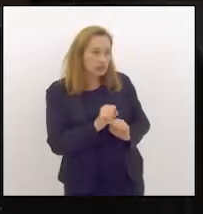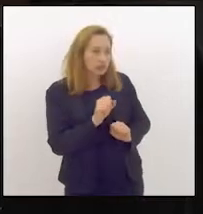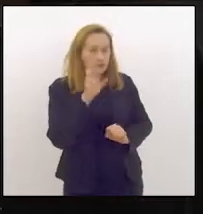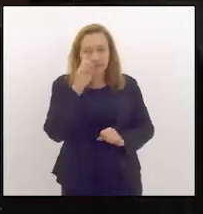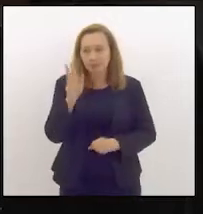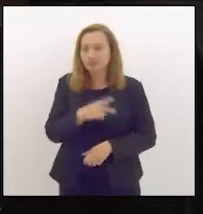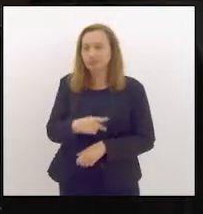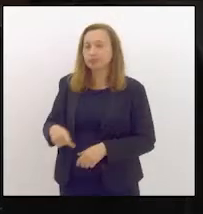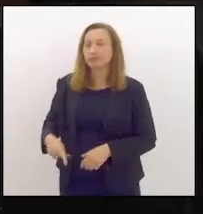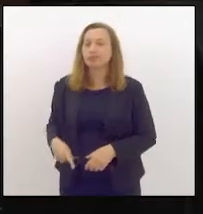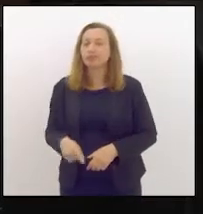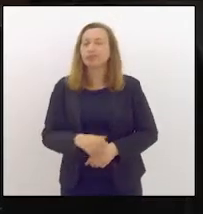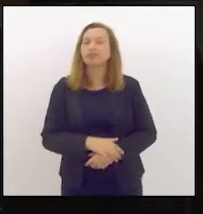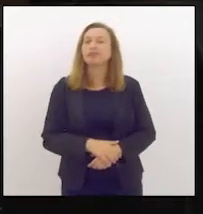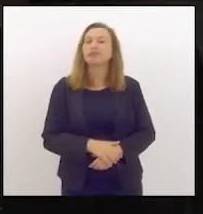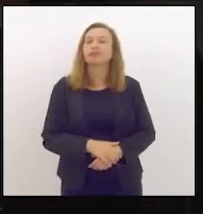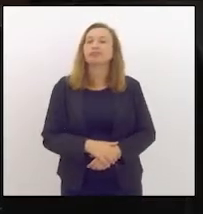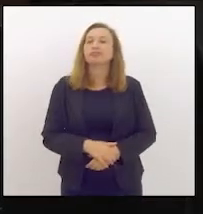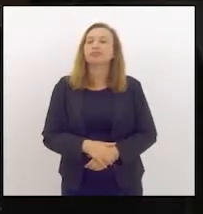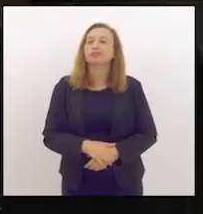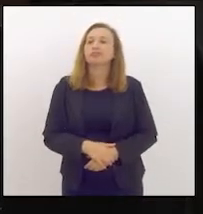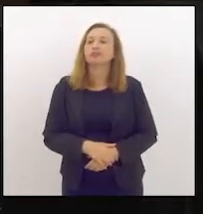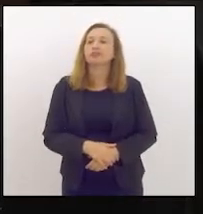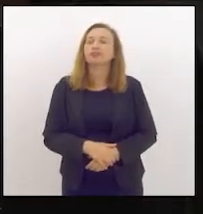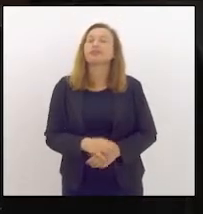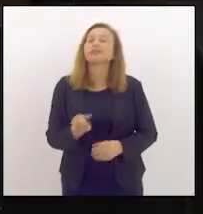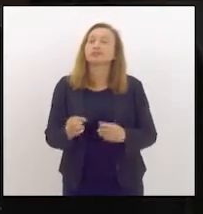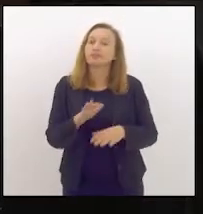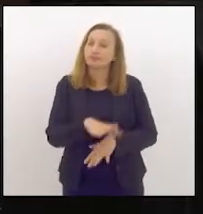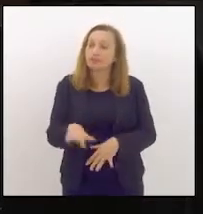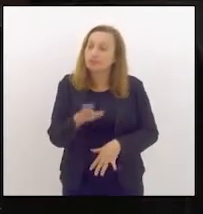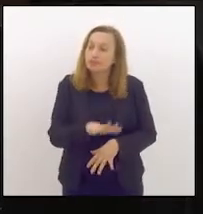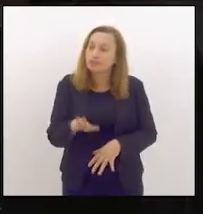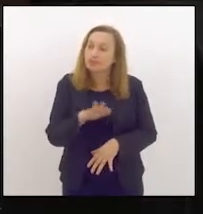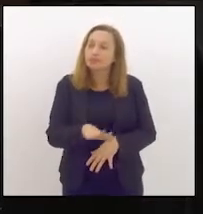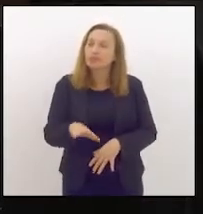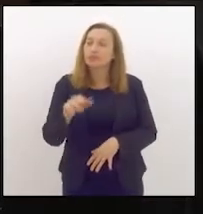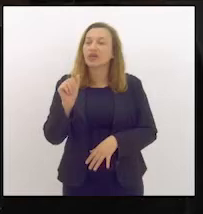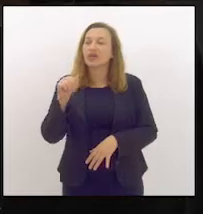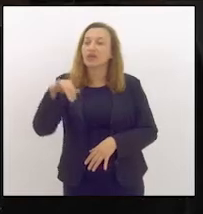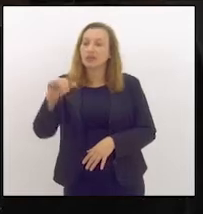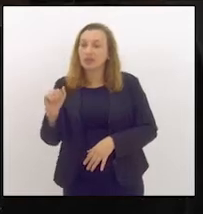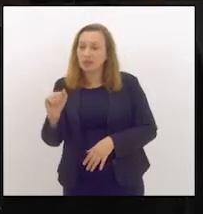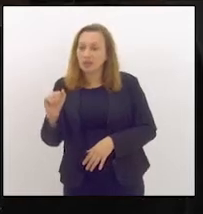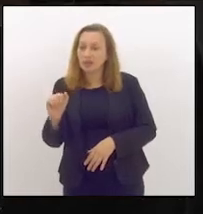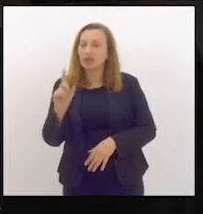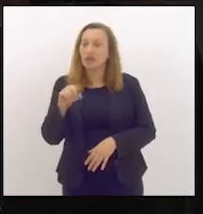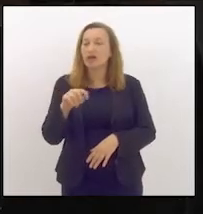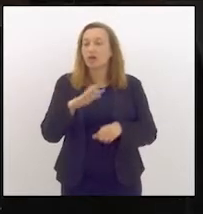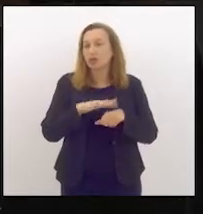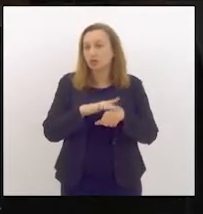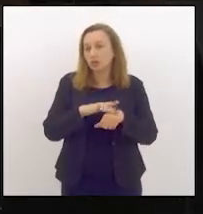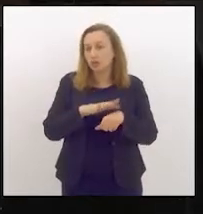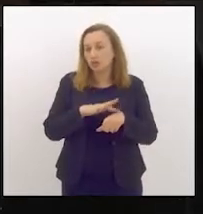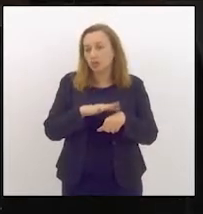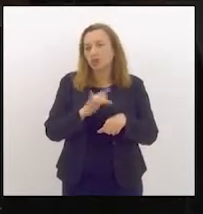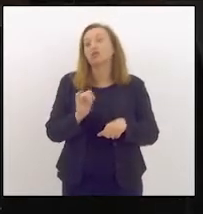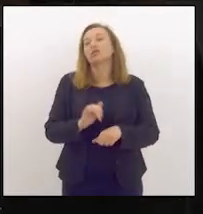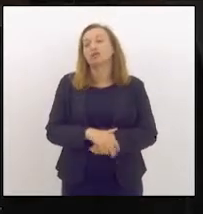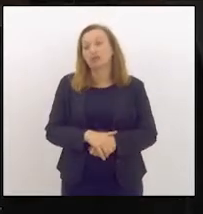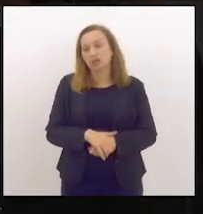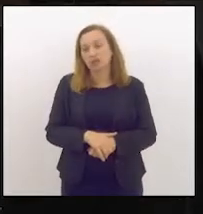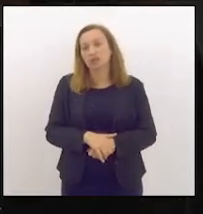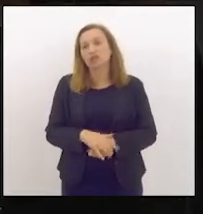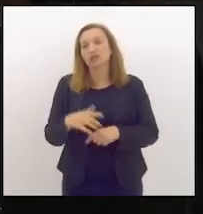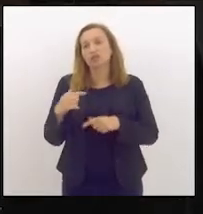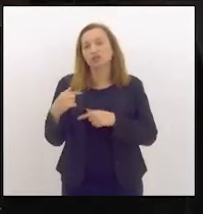presidente a gente já tem uma geração inteira de crianças com anemia falciforme essa é uma doença da da é uma